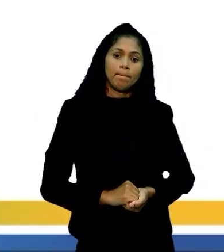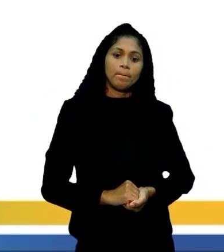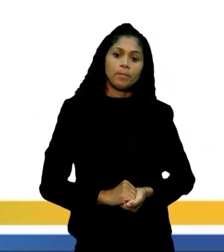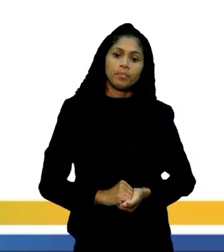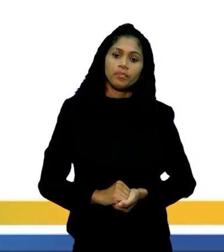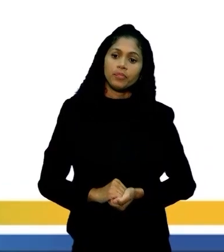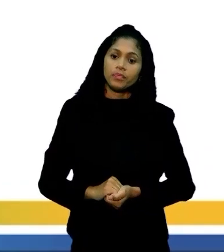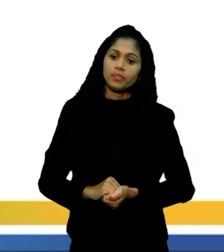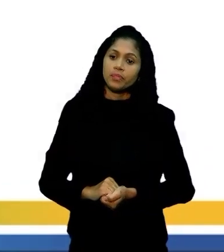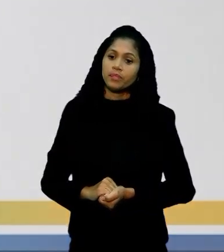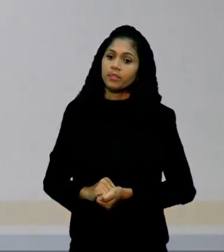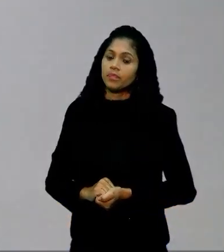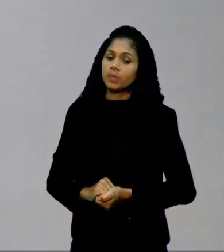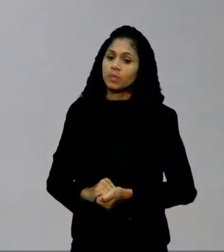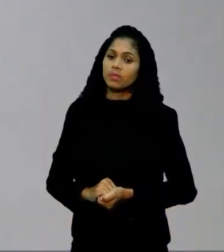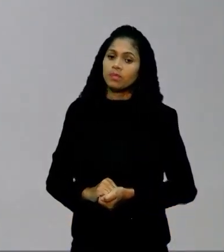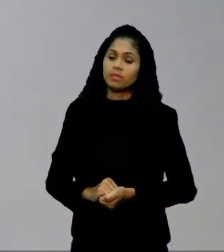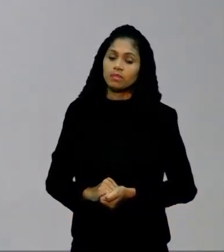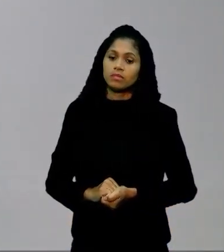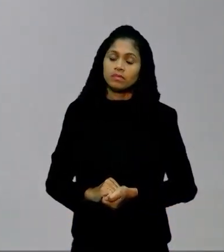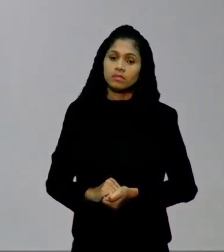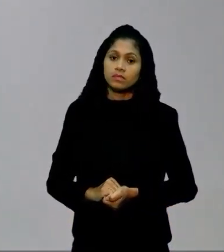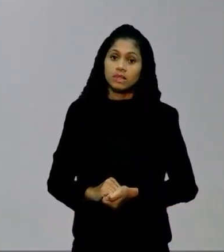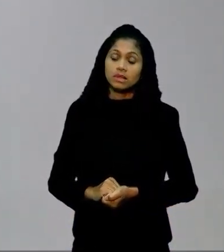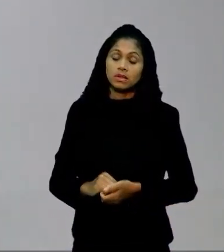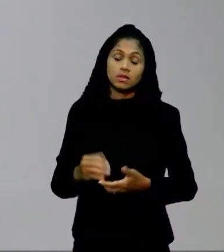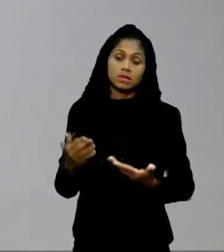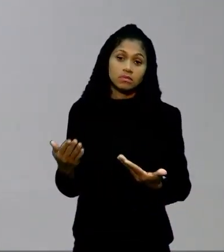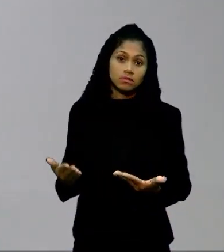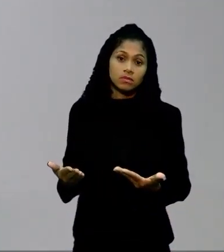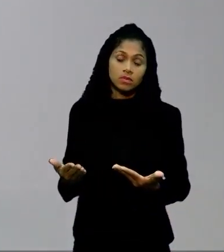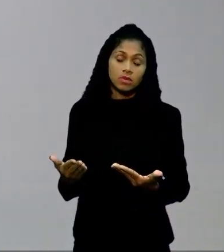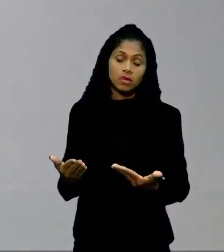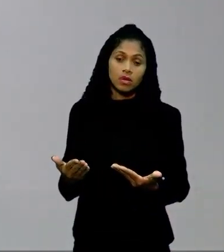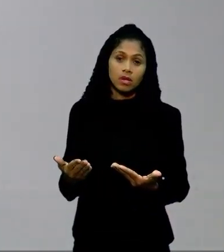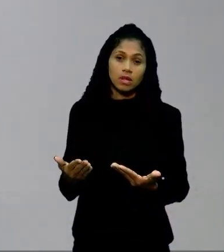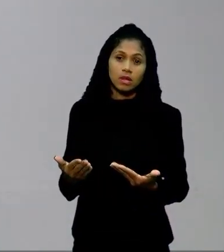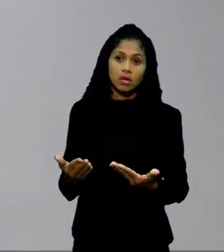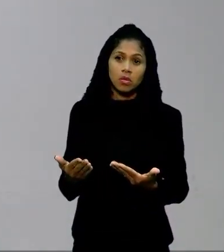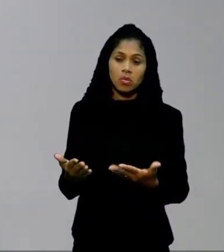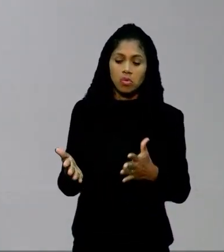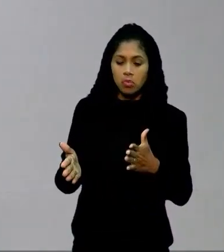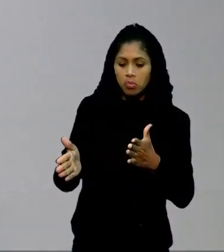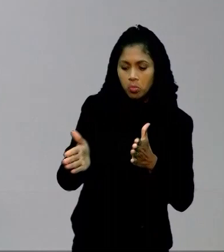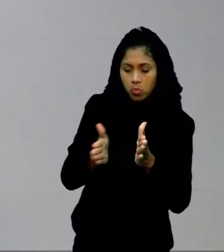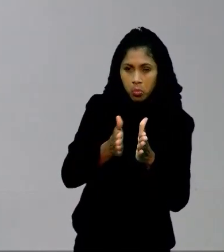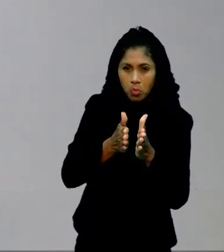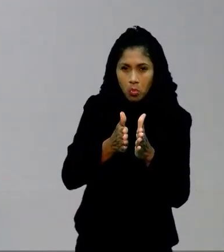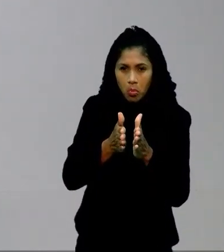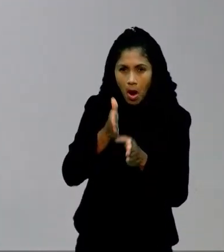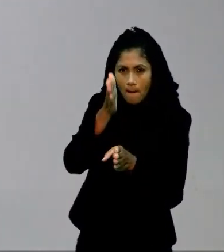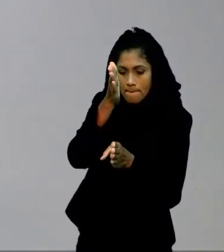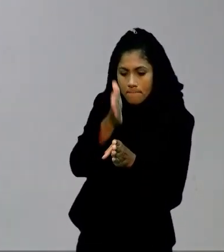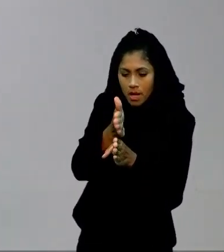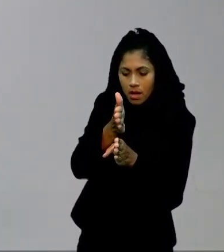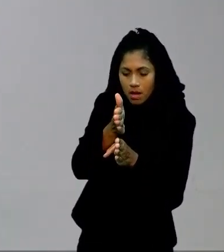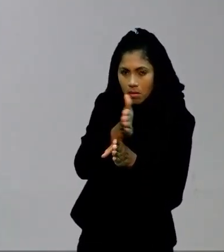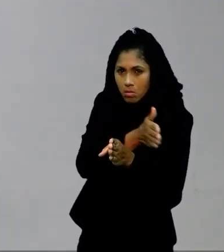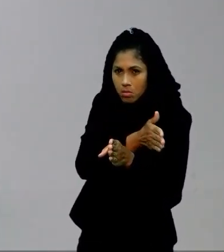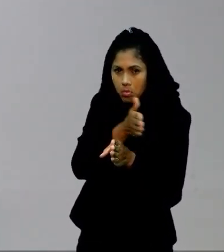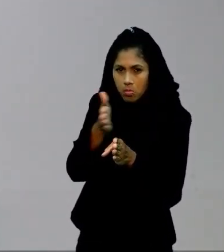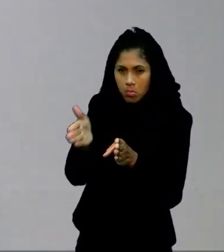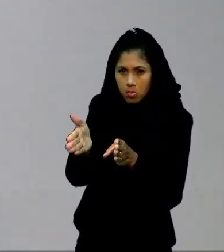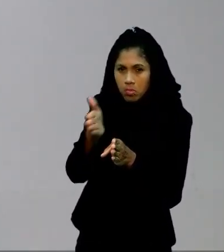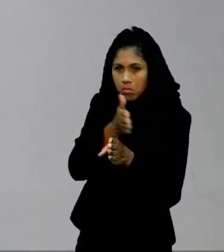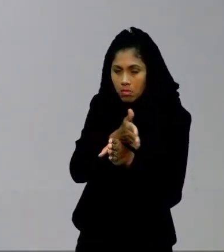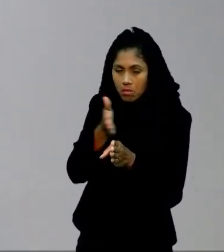Então, é como se o metalóide, pessoal, ele fosse uma transição entre metais para não metais. Ele está mais ou menos naquele